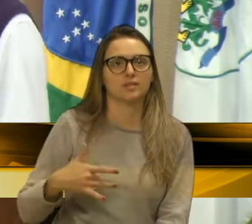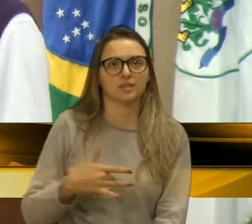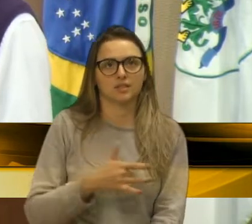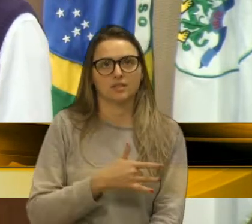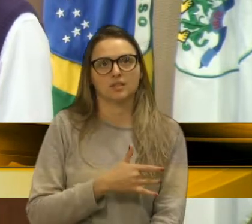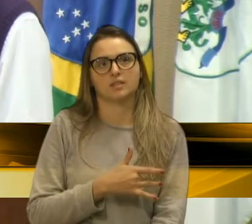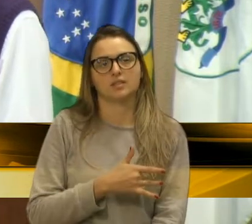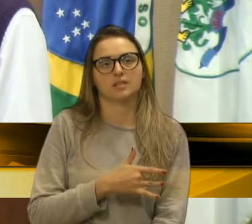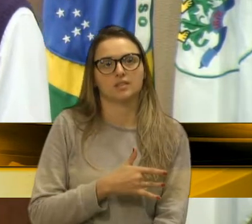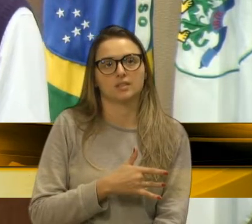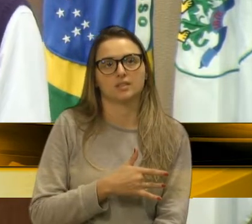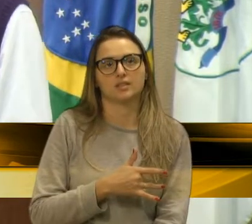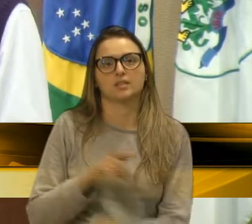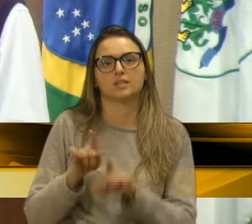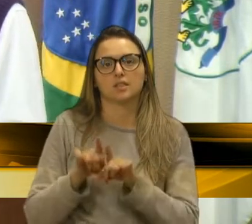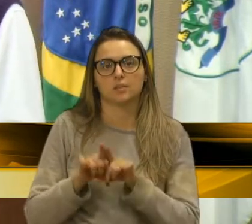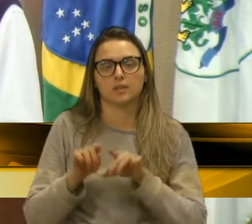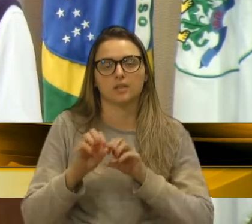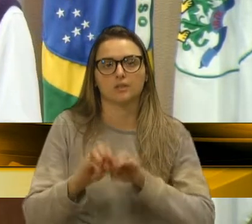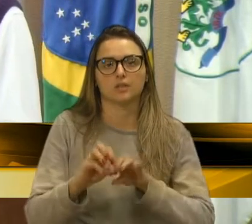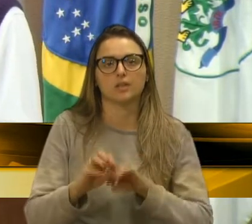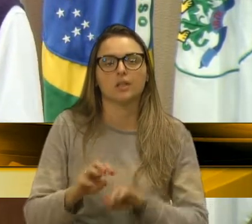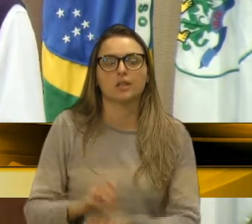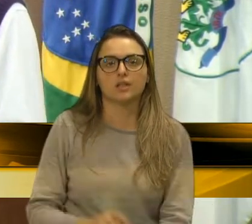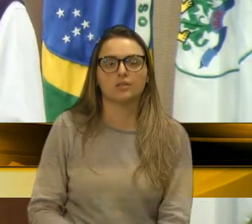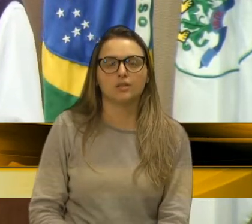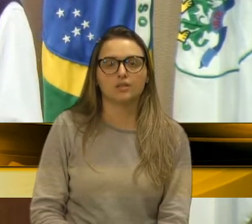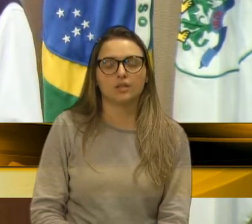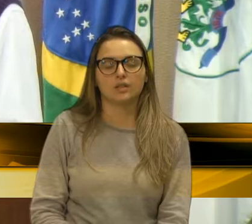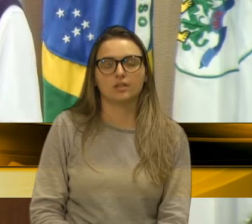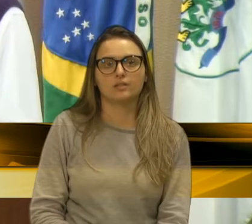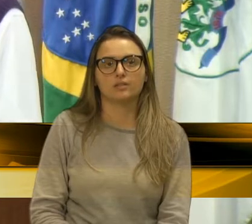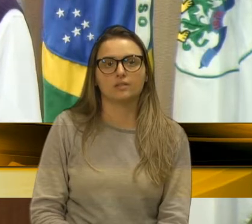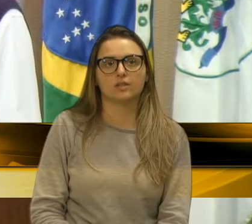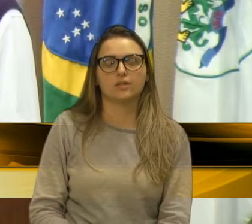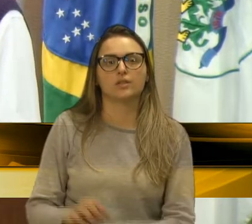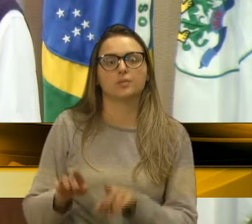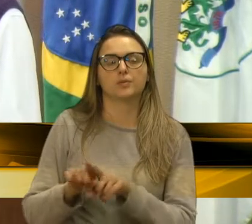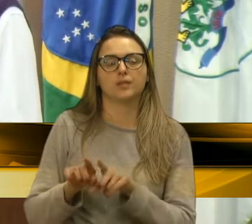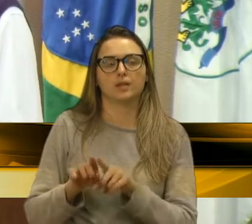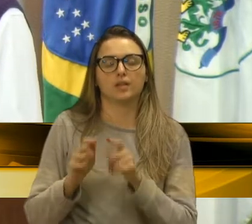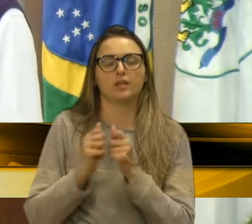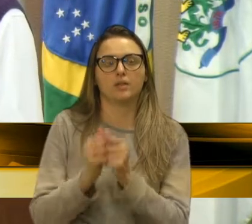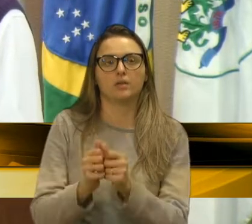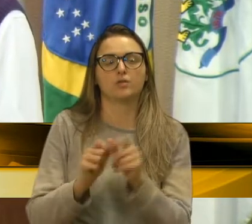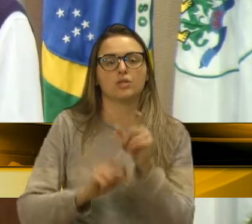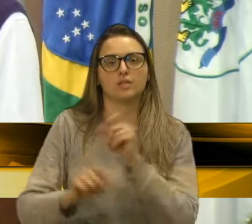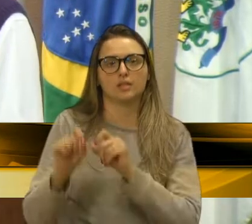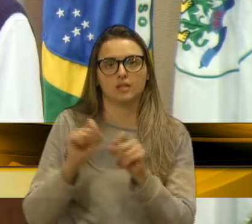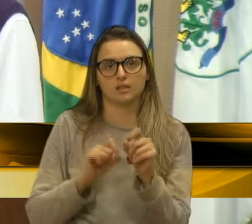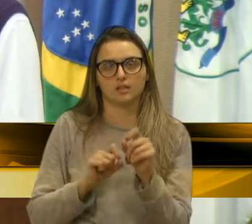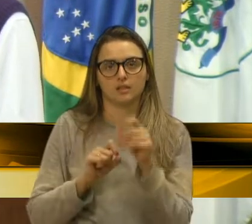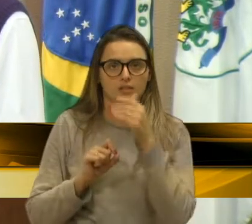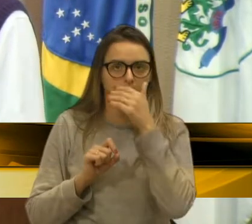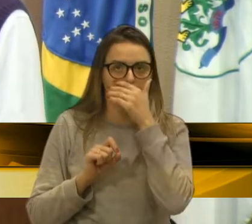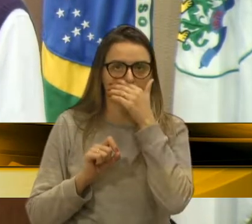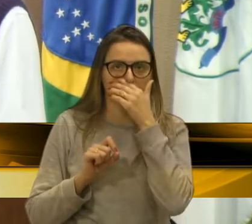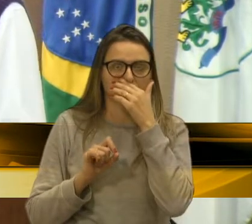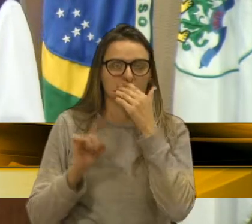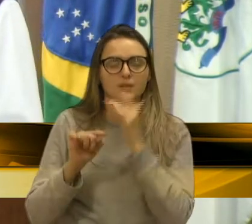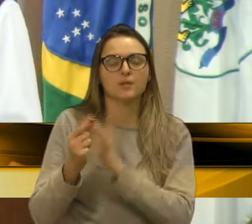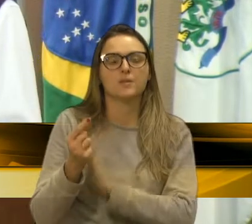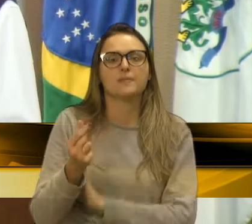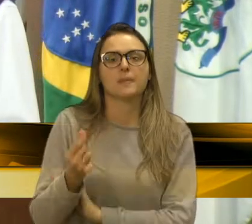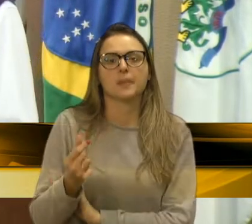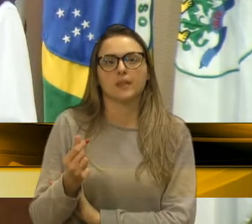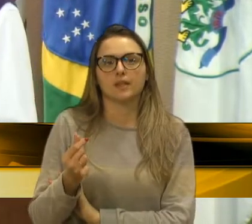da educação. E o benefício de difícil acesso é uma ajuda de custo, sim, para que